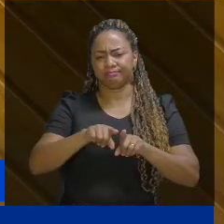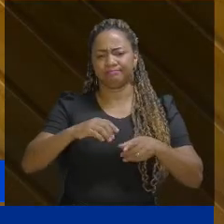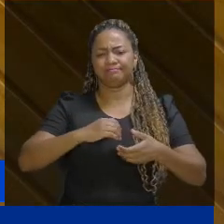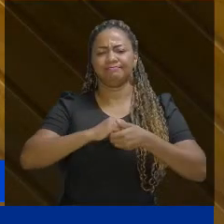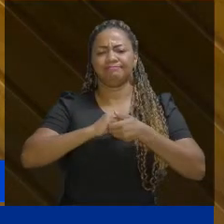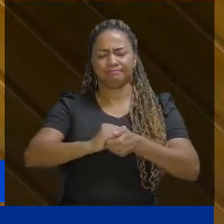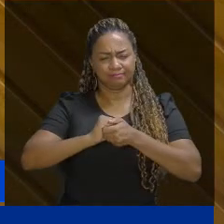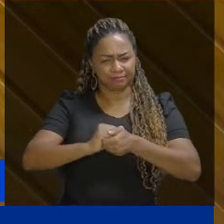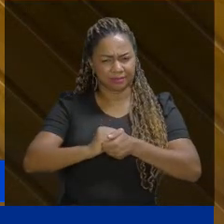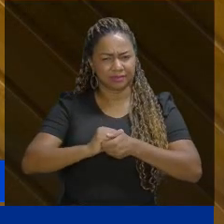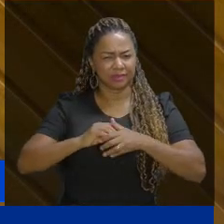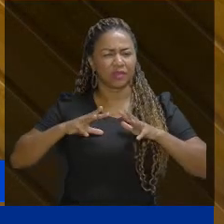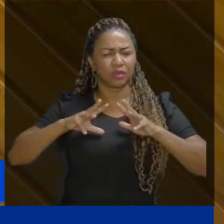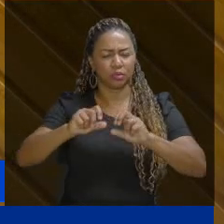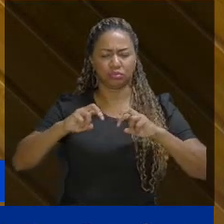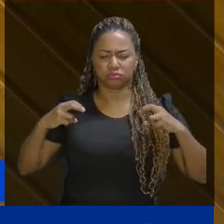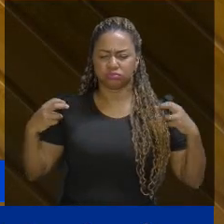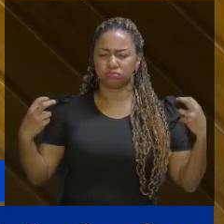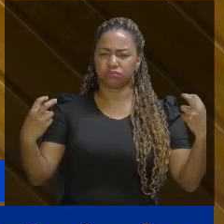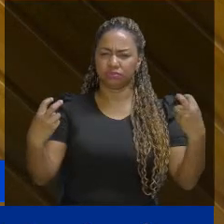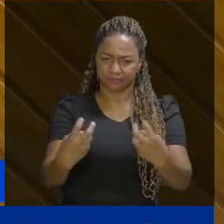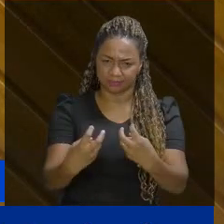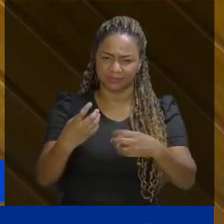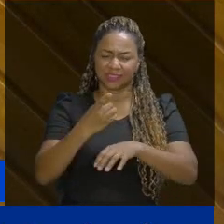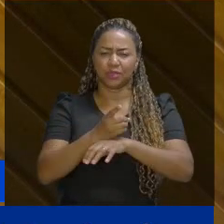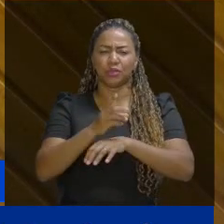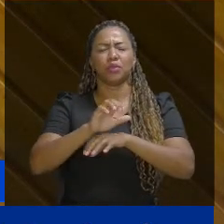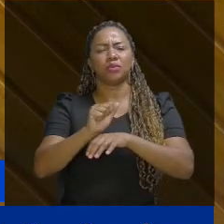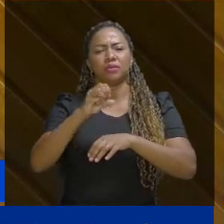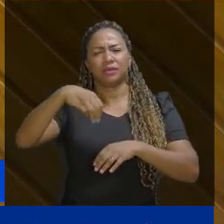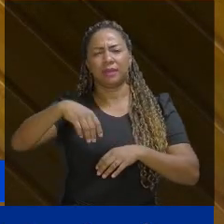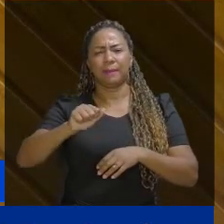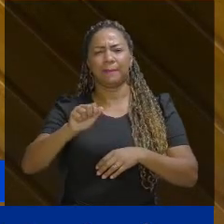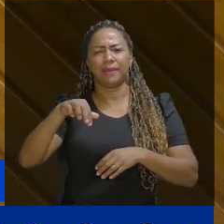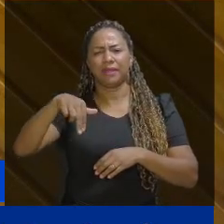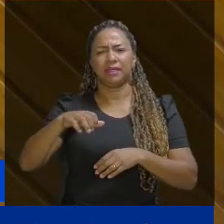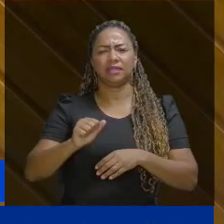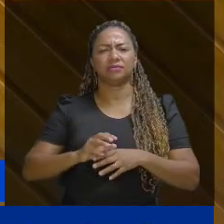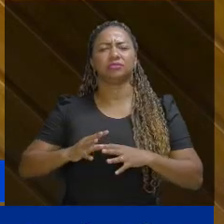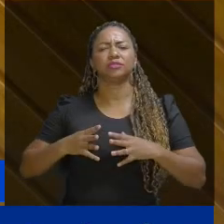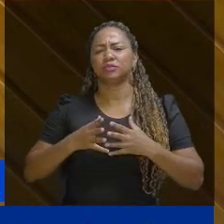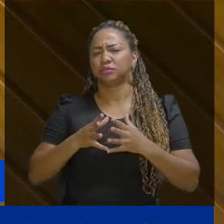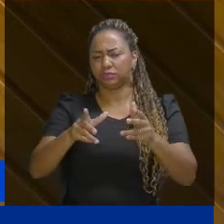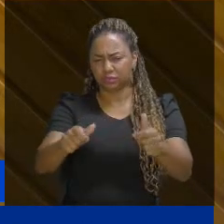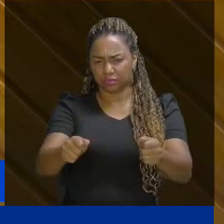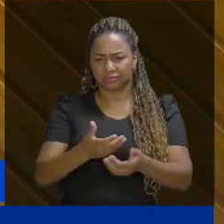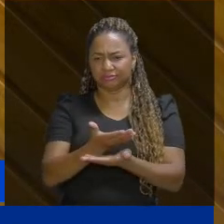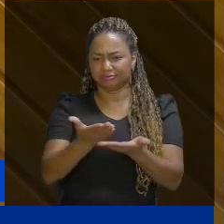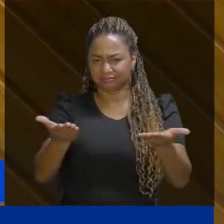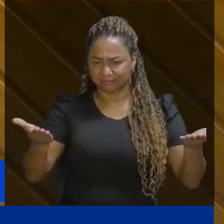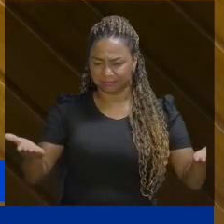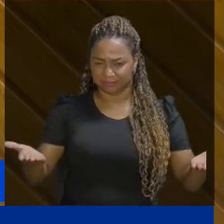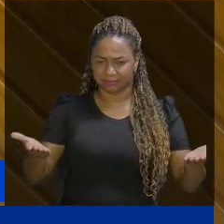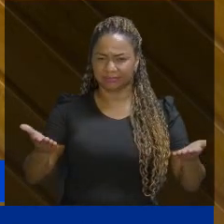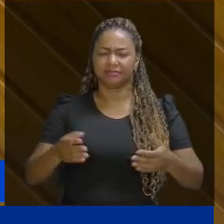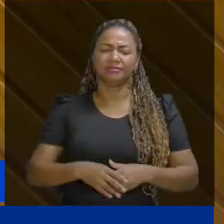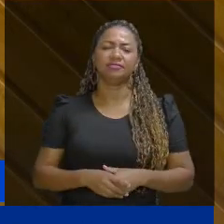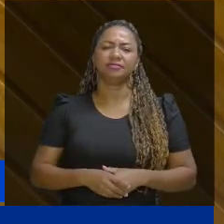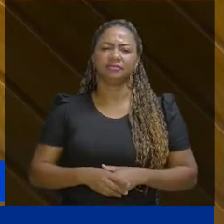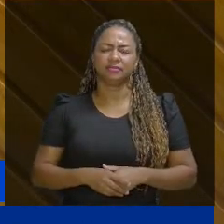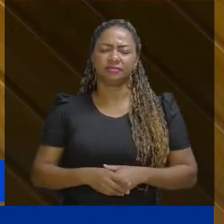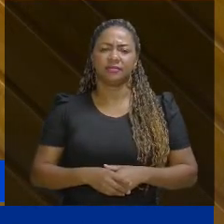também todo o quórum desta corte, doutor Normandes, doutor Rivaldo, doutora Tina, doutor Anselmo, que está